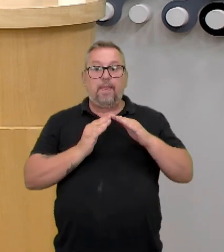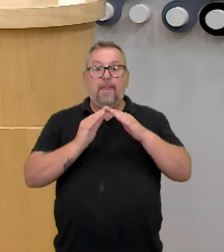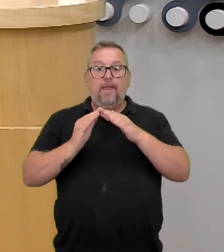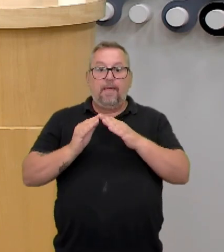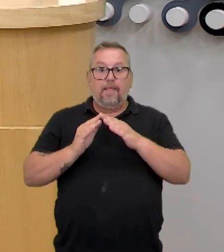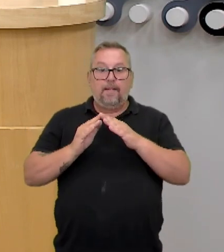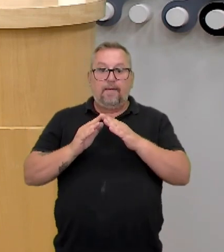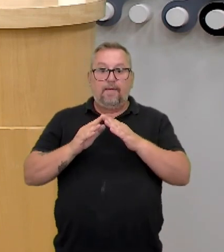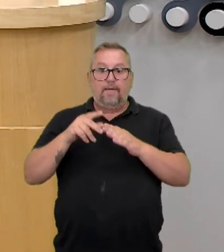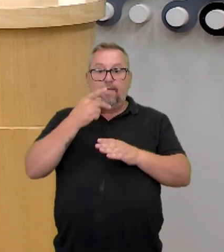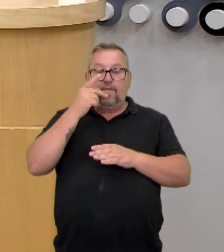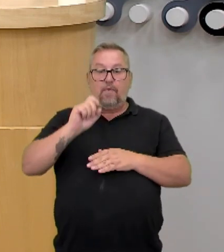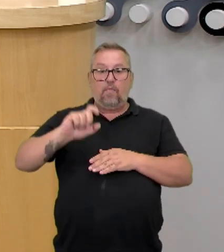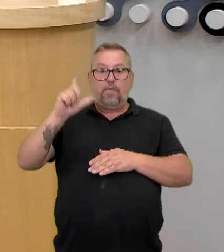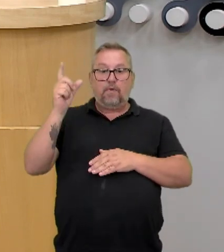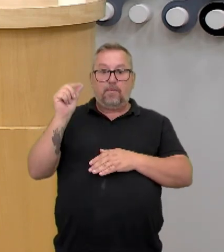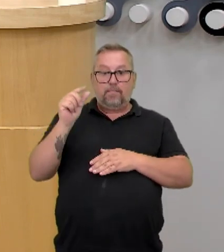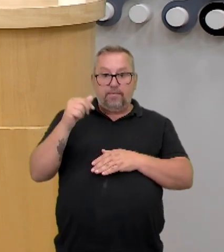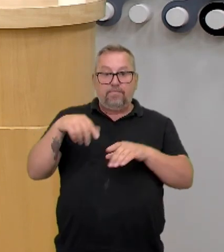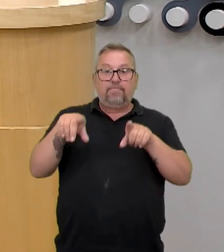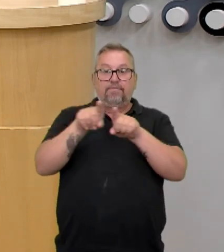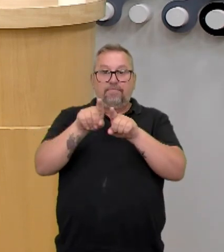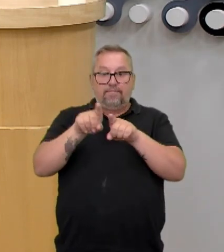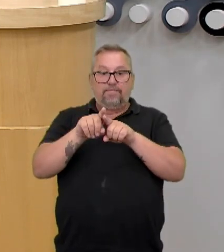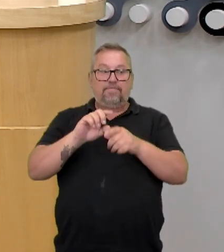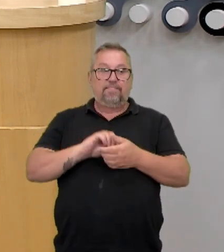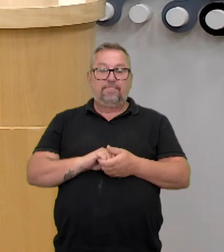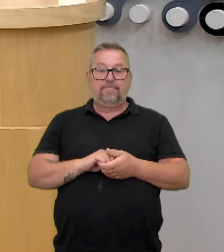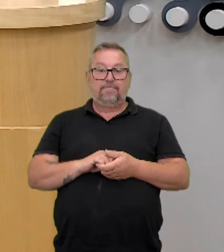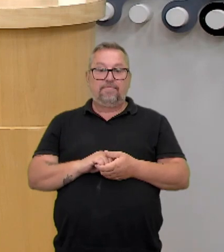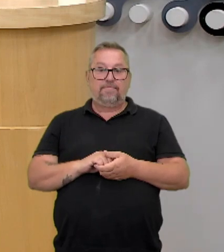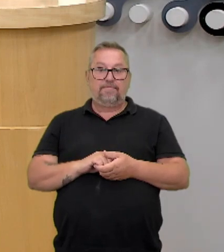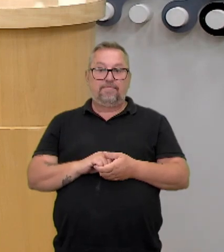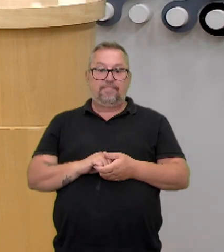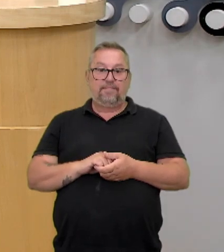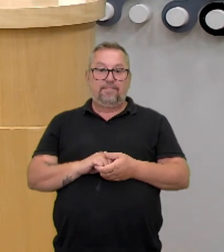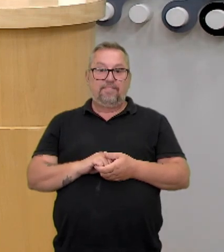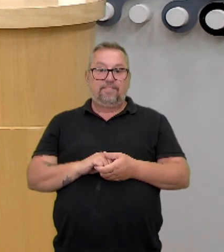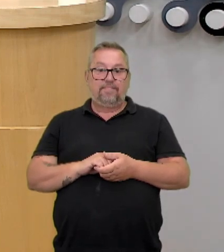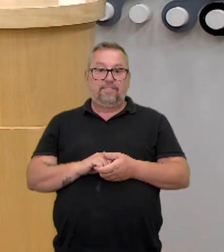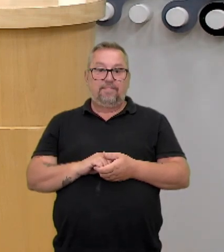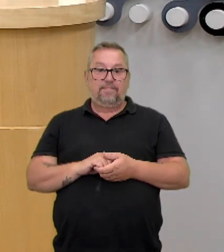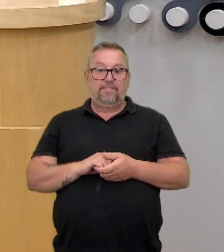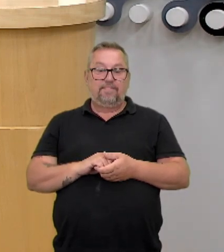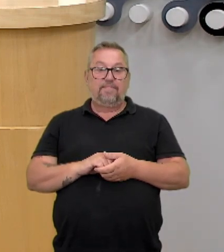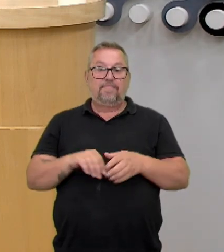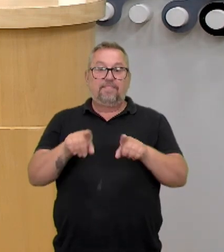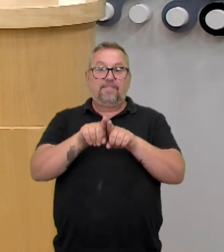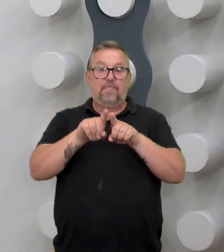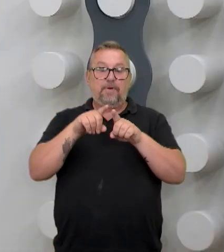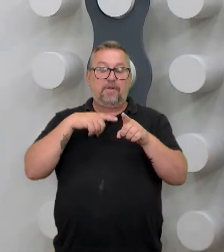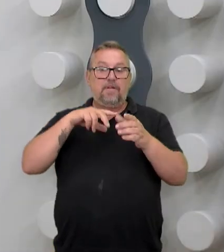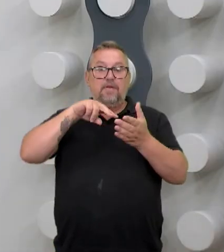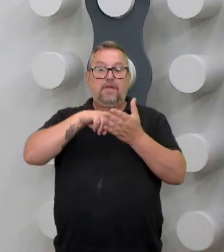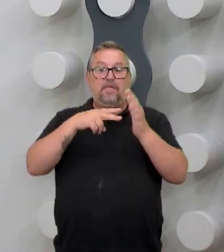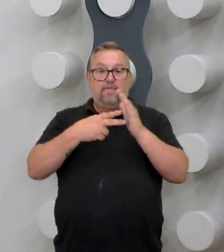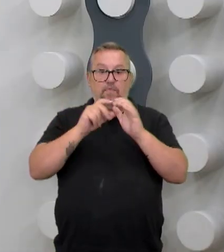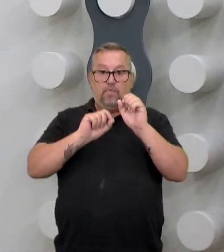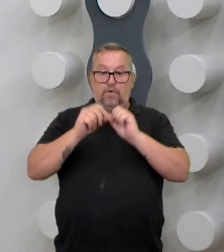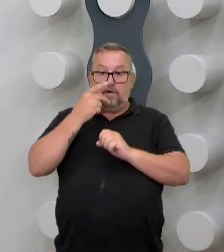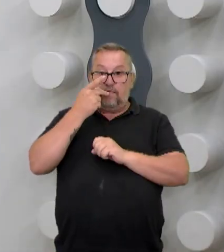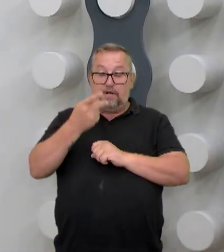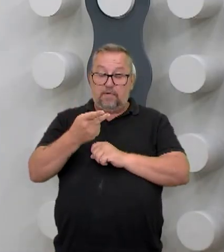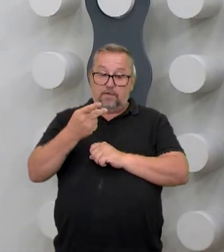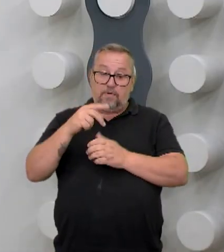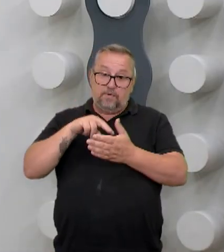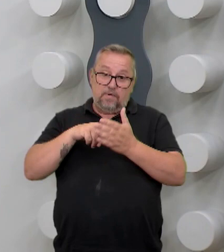sobre aumento de preço, da cesta básica e tal, essa coisa toda. E isso aí não quer dizer, gente, quando a gente está falando isso, não quer